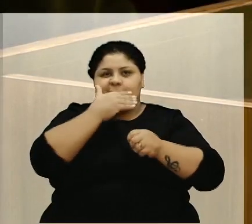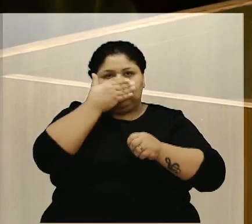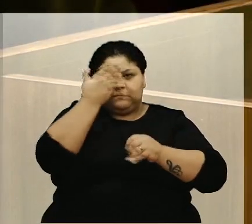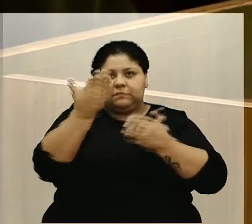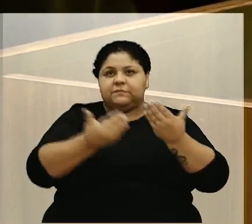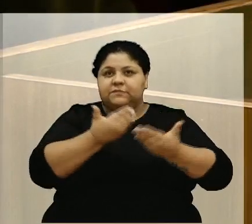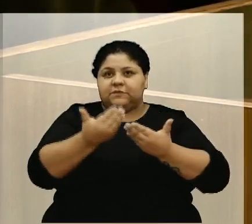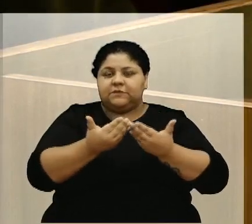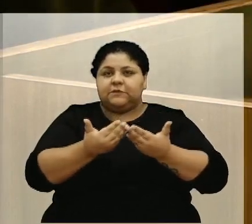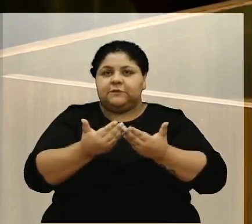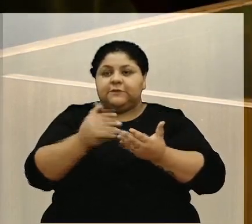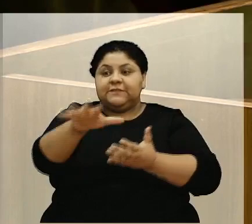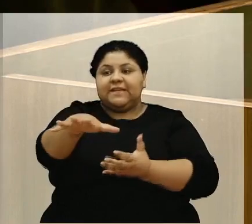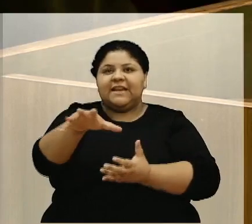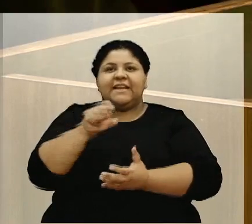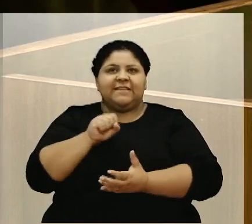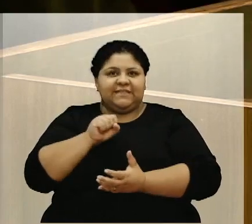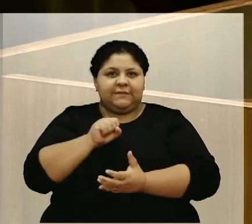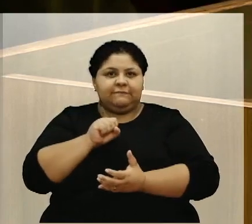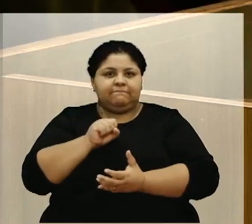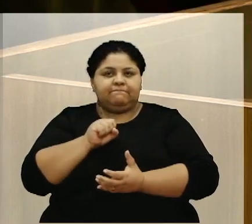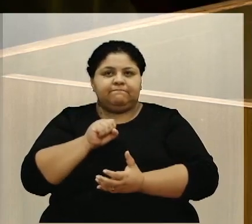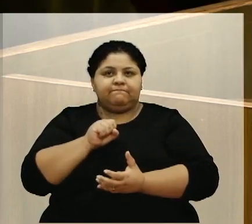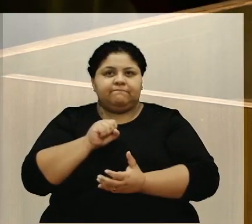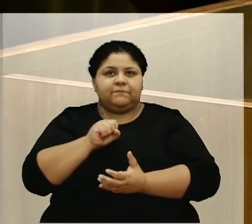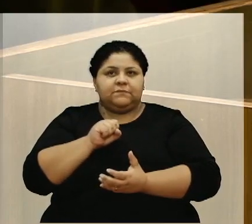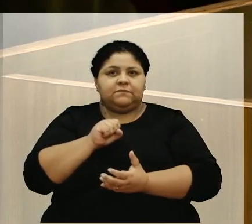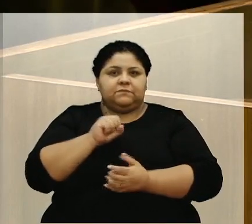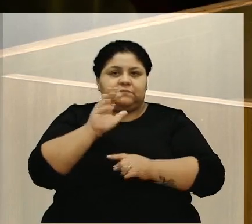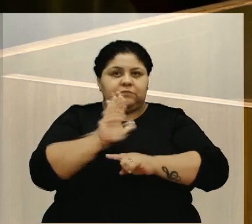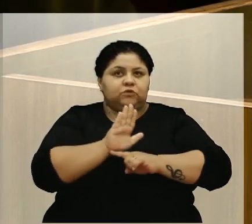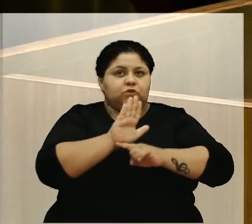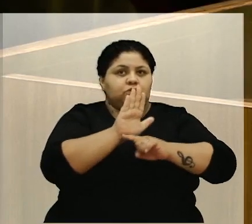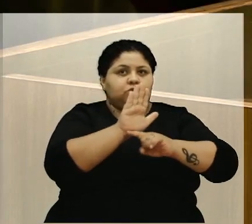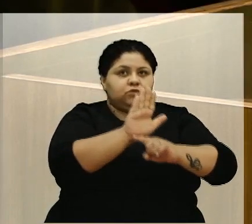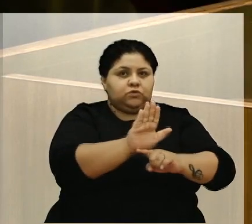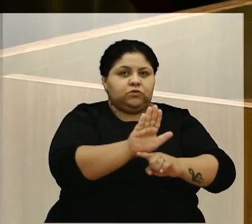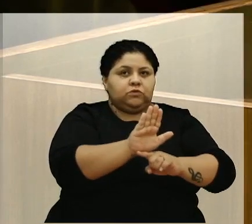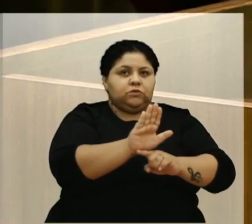esse resgate, tanto do auxílio mensal de R$